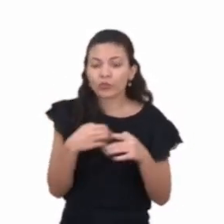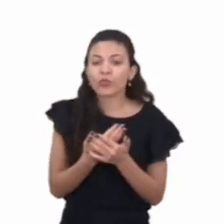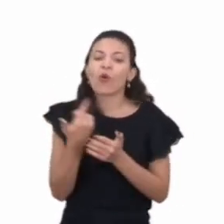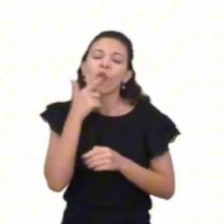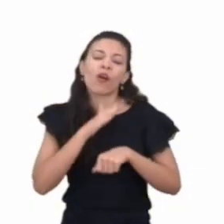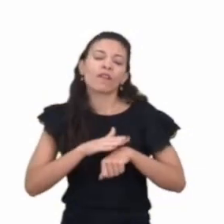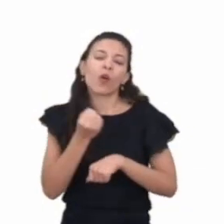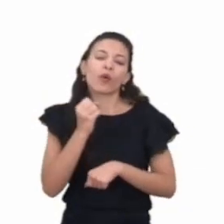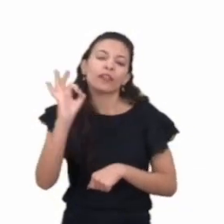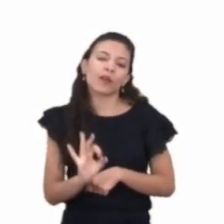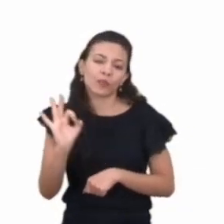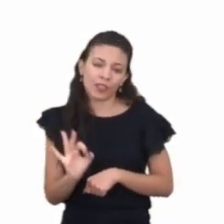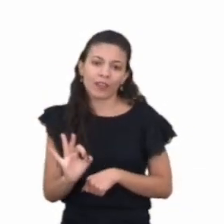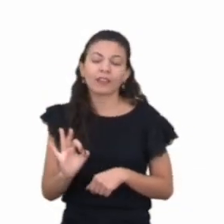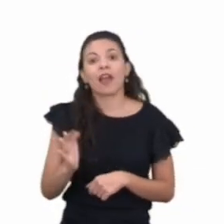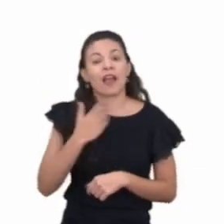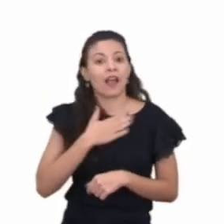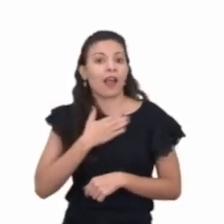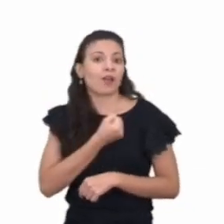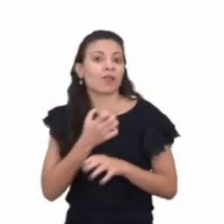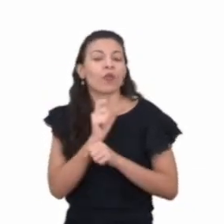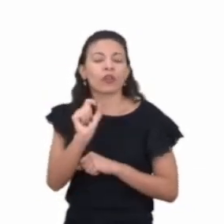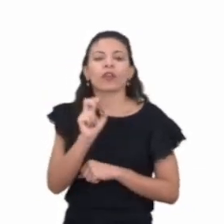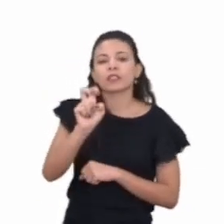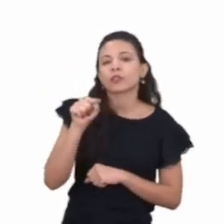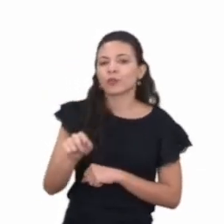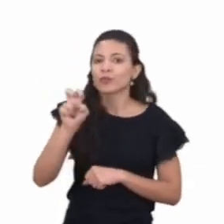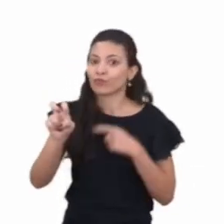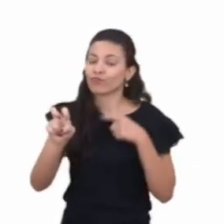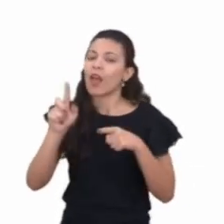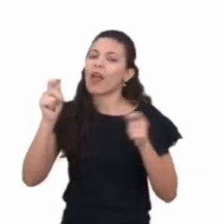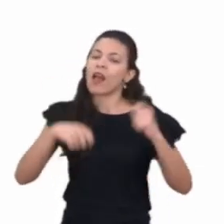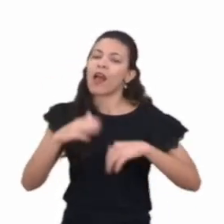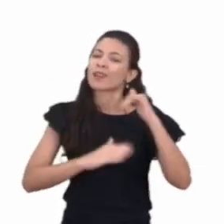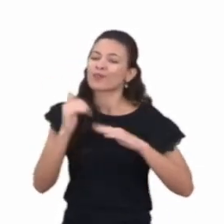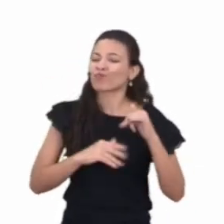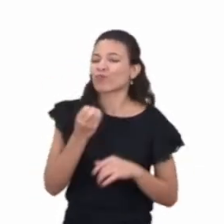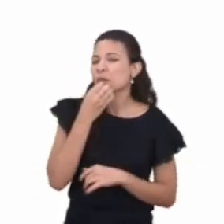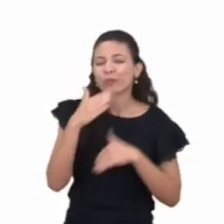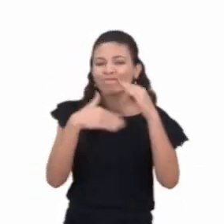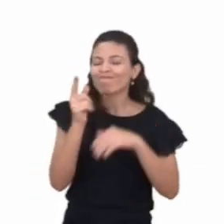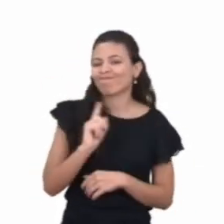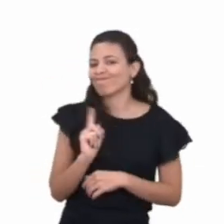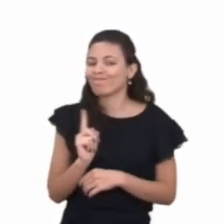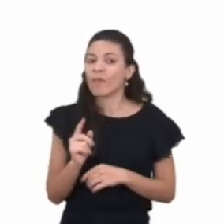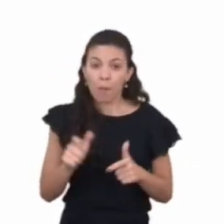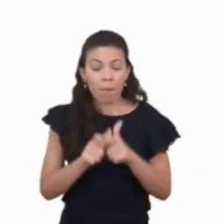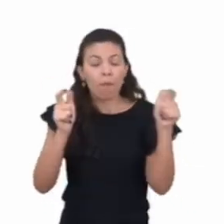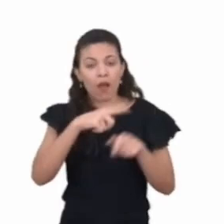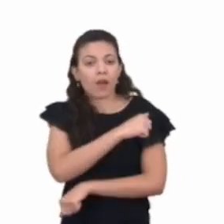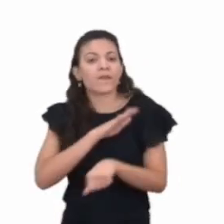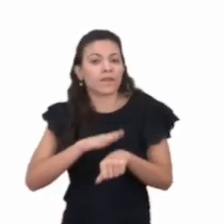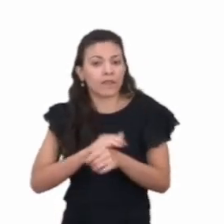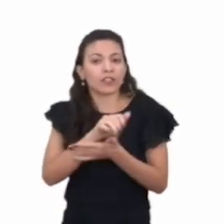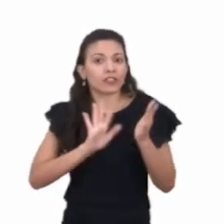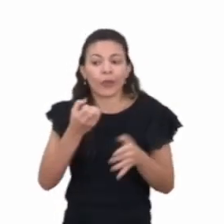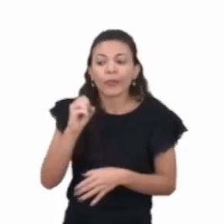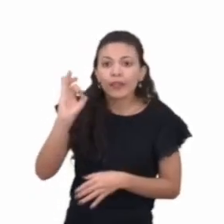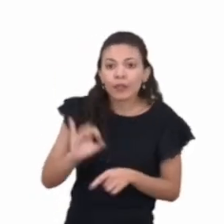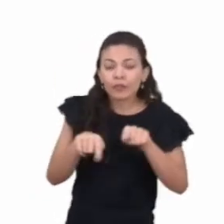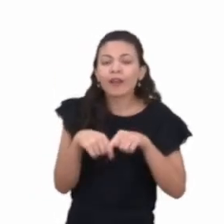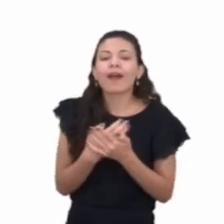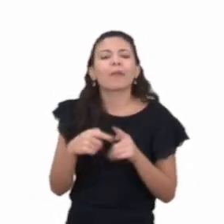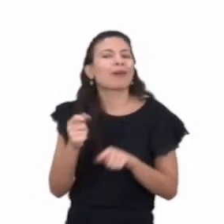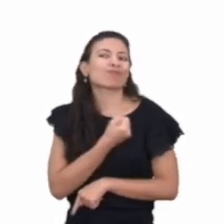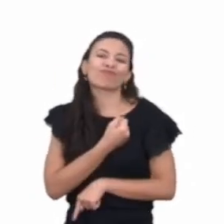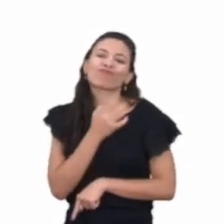média está 5,5. Eu vou indicar uma prioridade alta. Cara, dá uma olhadinha aqui, essa habilidade não ficou bem desenvolvida, os estudantes, em sua maioria, já fizeram a atividade ali, 80% da turma, mas eu tenho